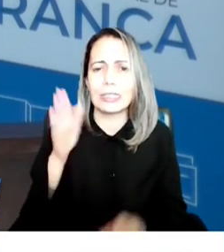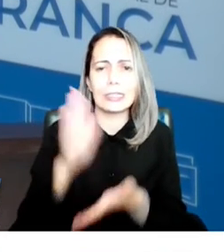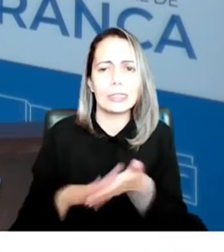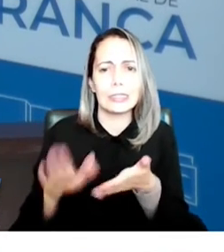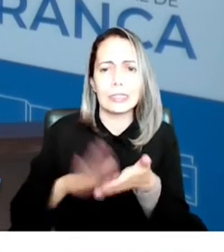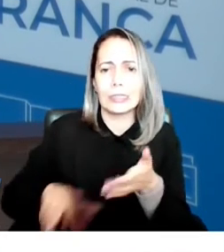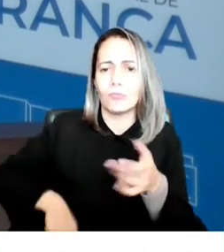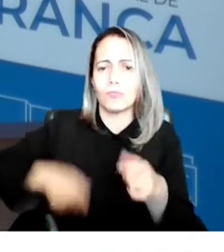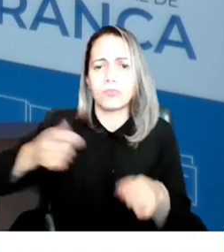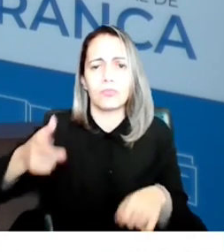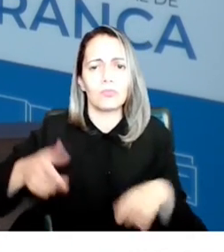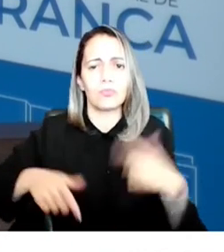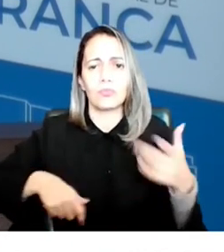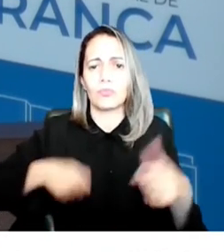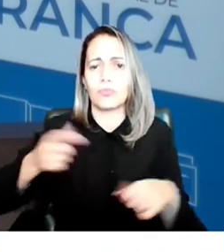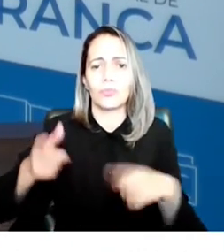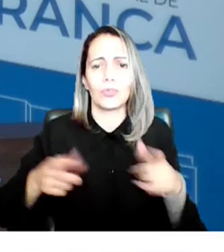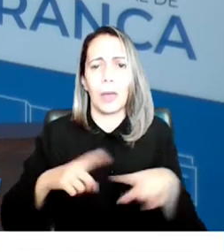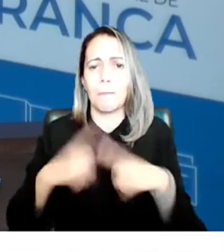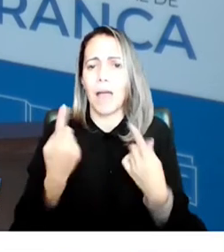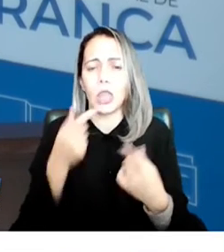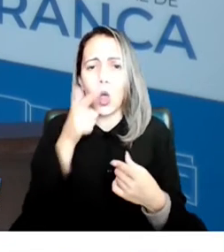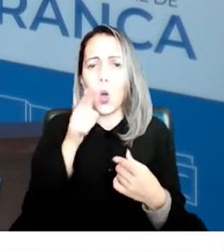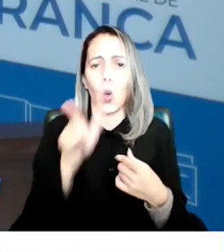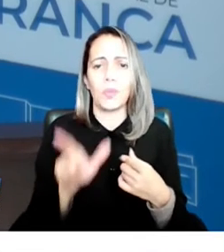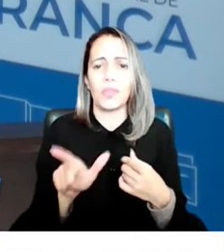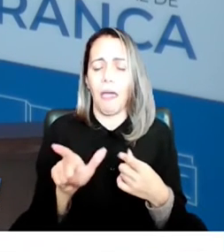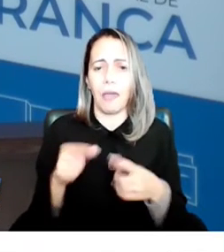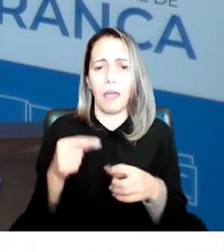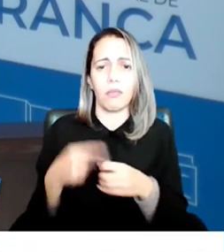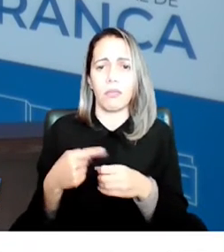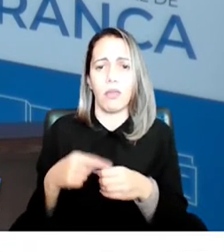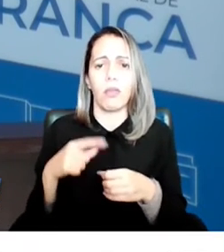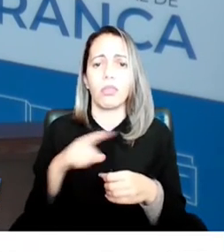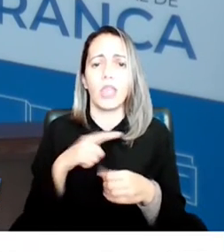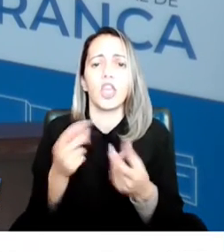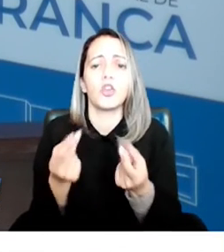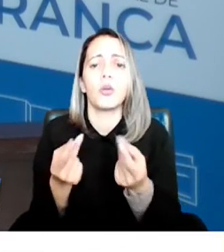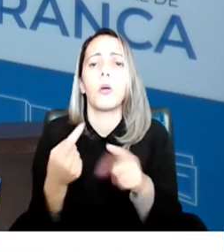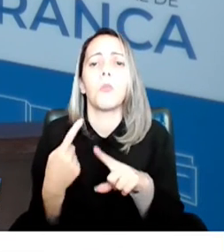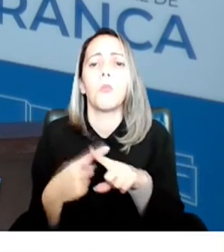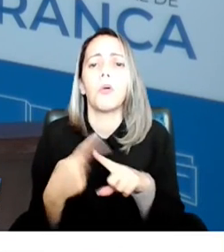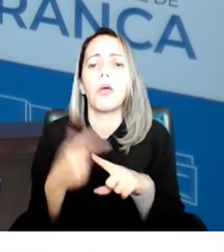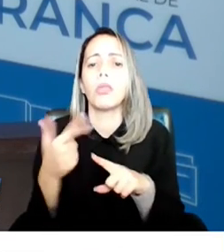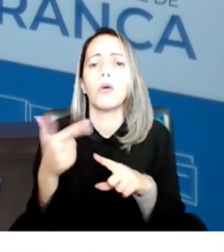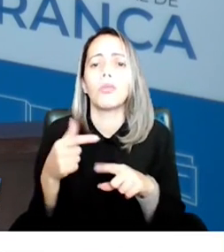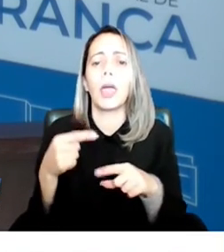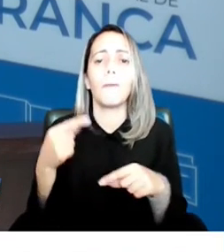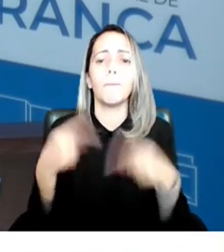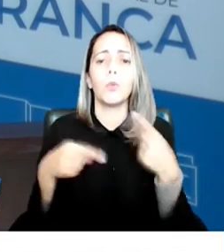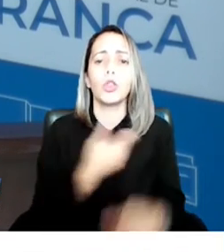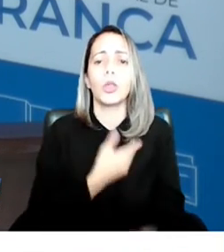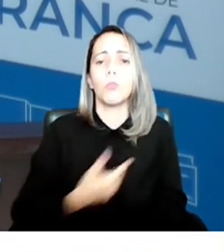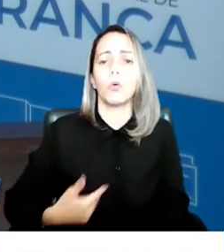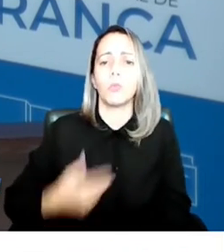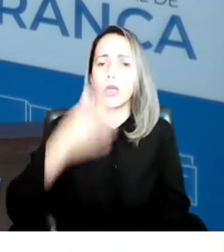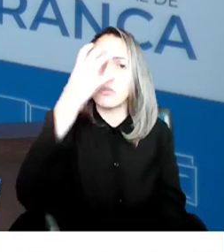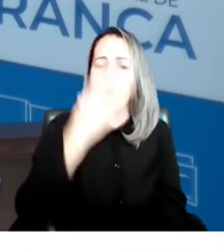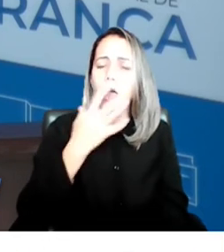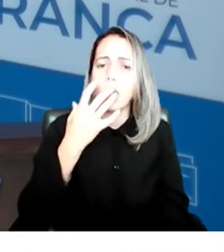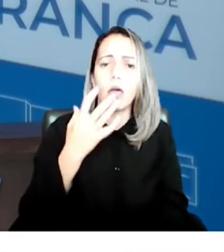porque não tem políticas públicas sérias também para a cultura, assim como para mulheres, assim como